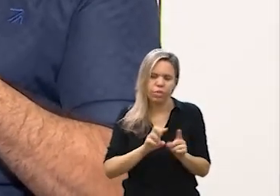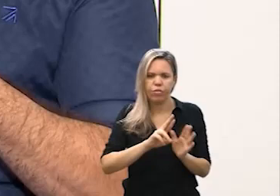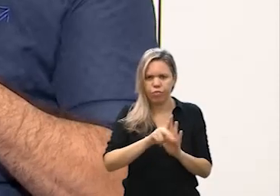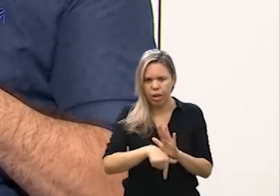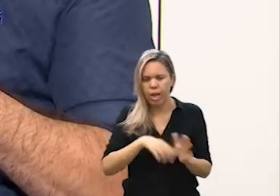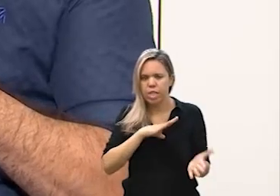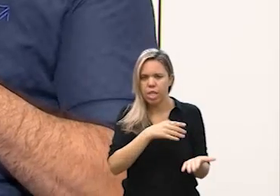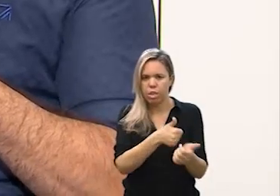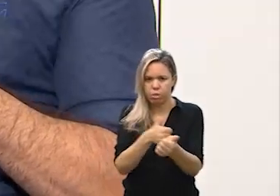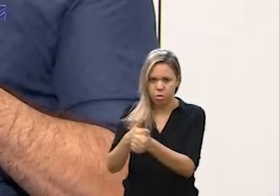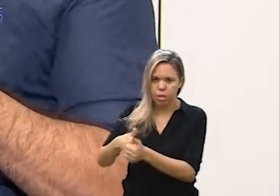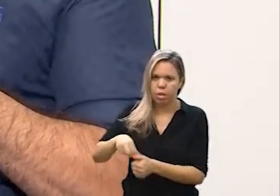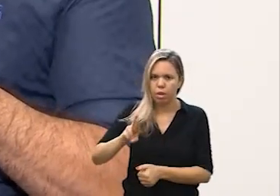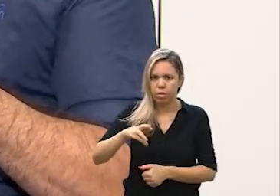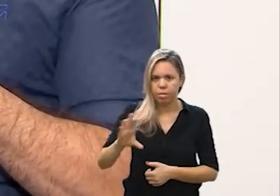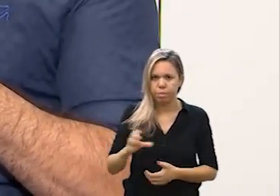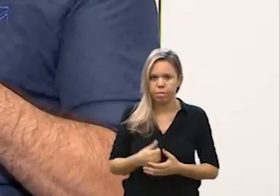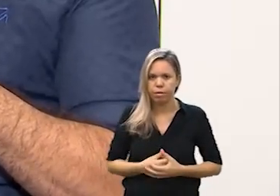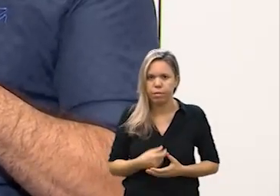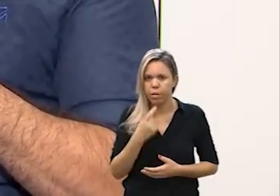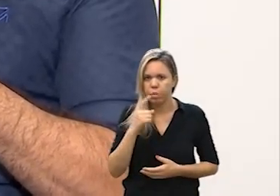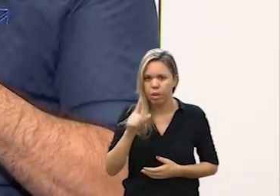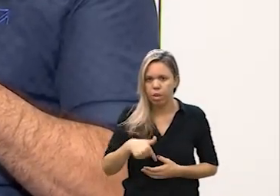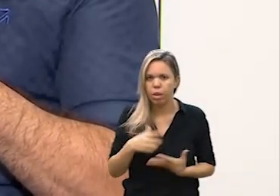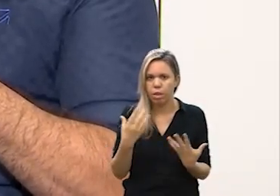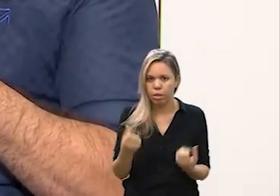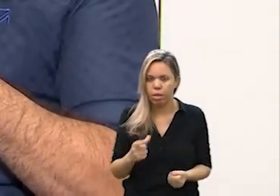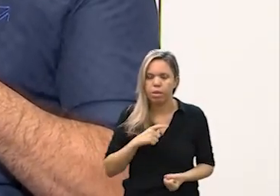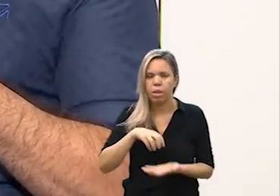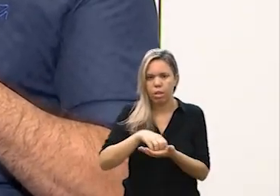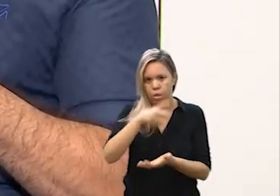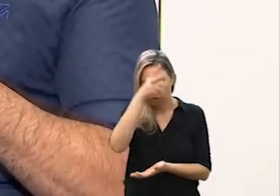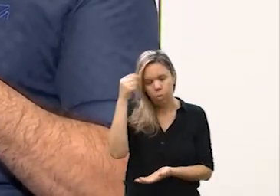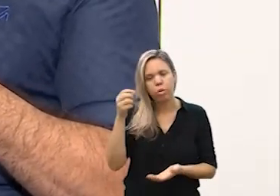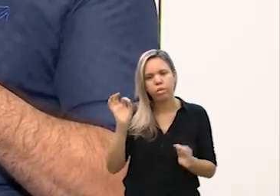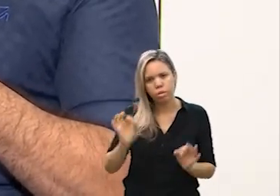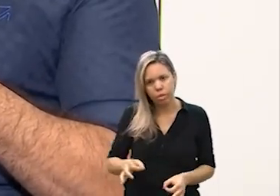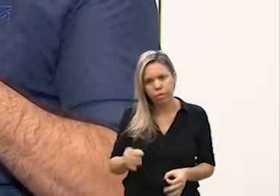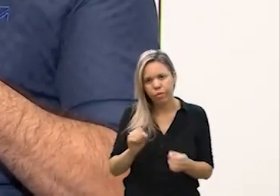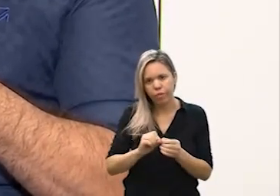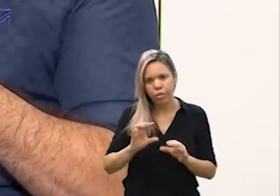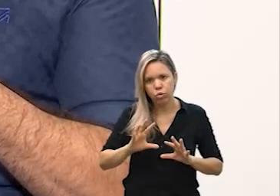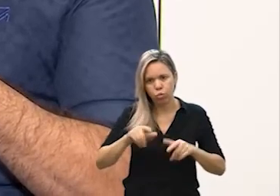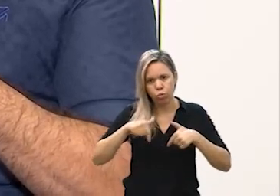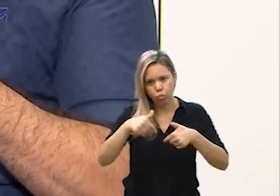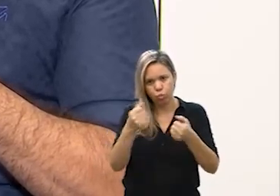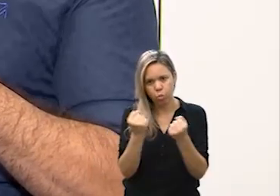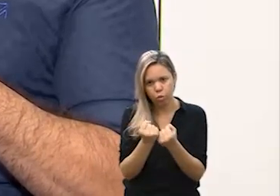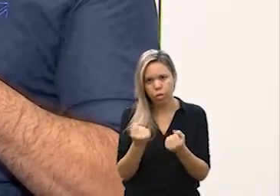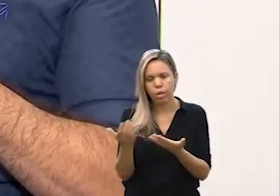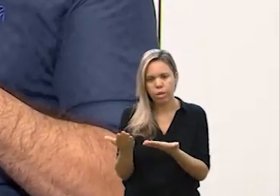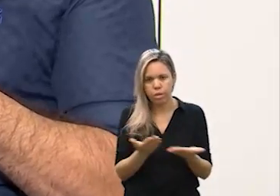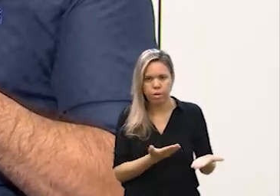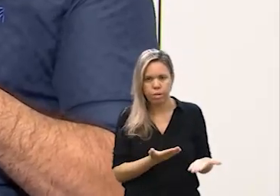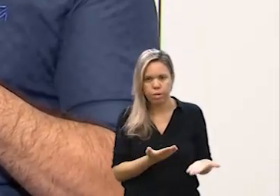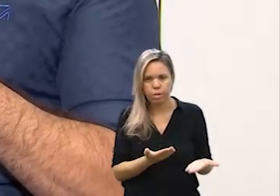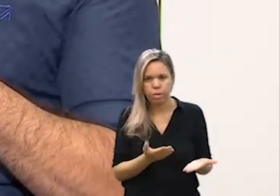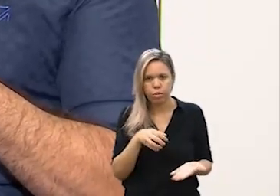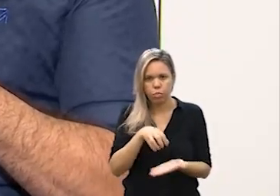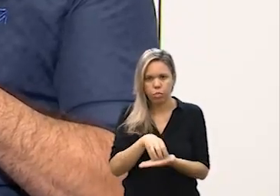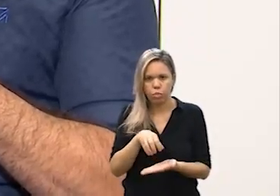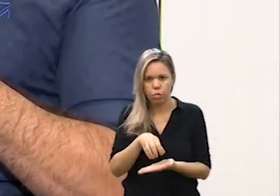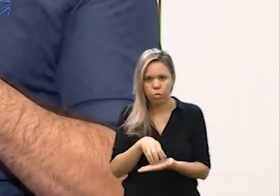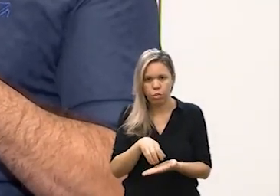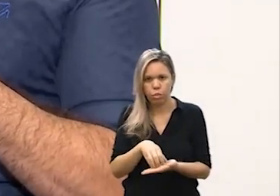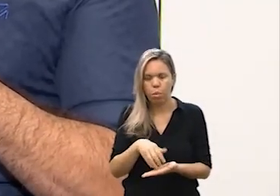toda a região metropolitana. Campinas sendo contemplado, o prefeito com certeza vai fazer de tudo também para poder receber essa unidade do